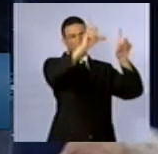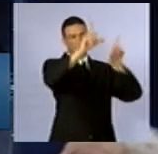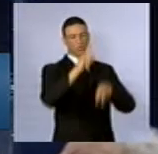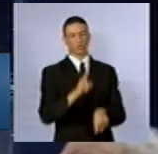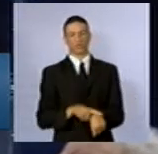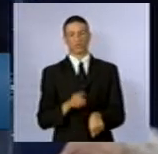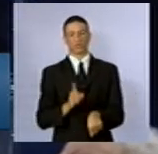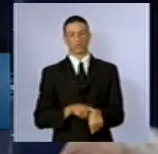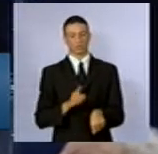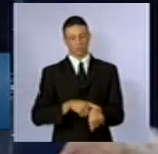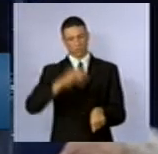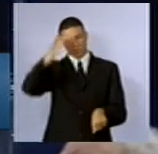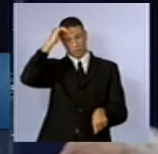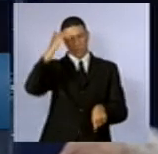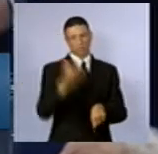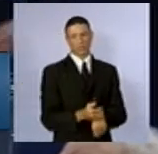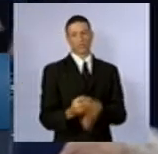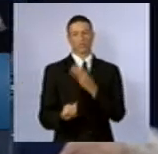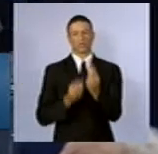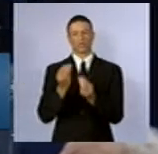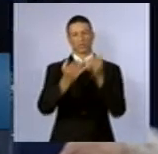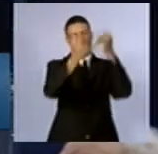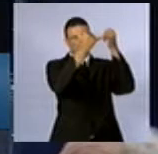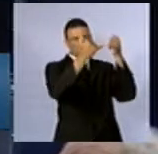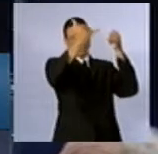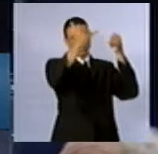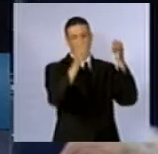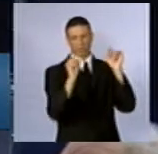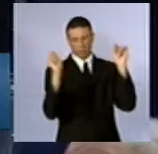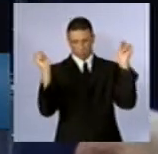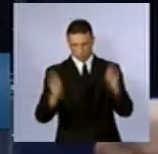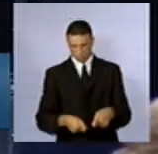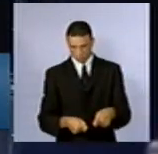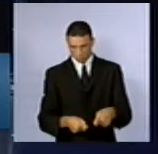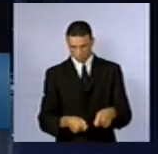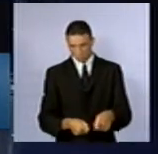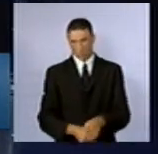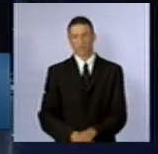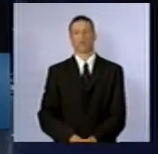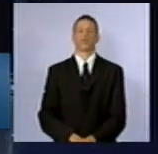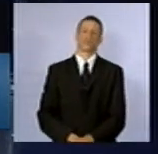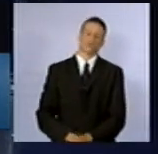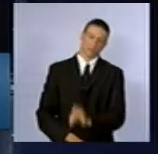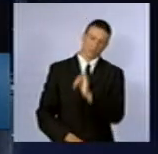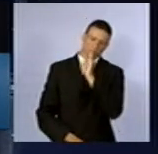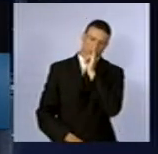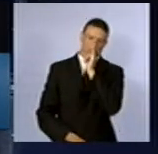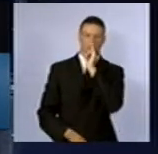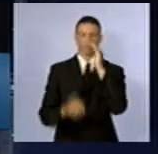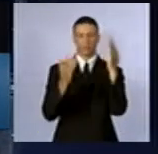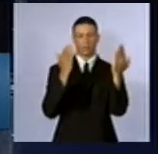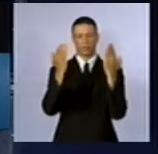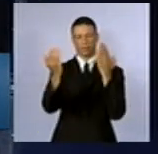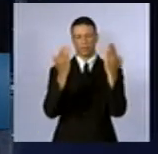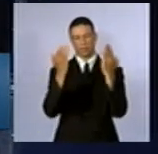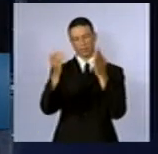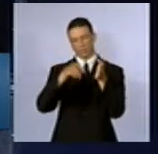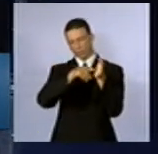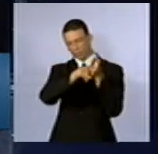atuar na linha especificamente, como é que poderia ser feito? Bom, nas nossas análises, nós consideramos